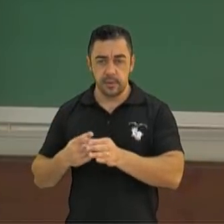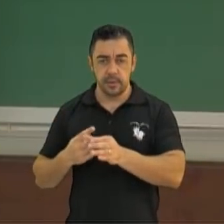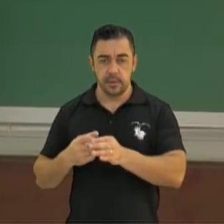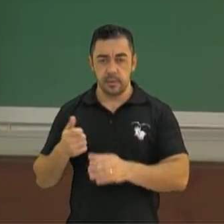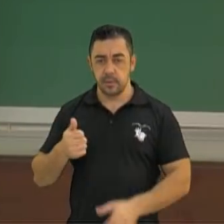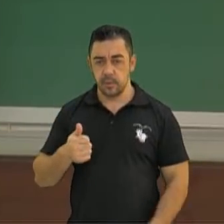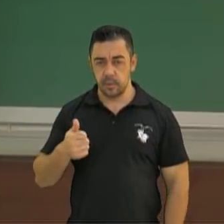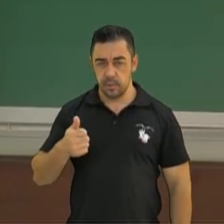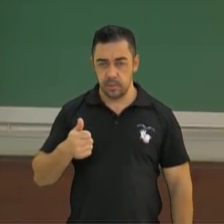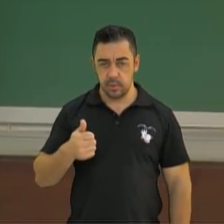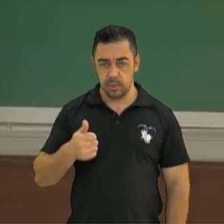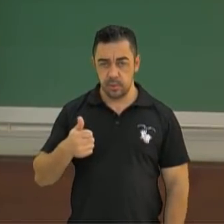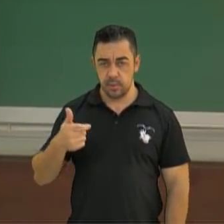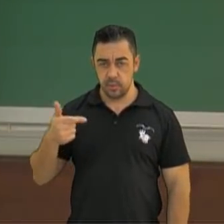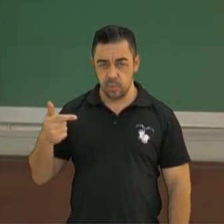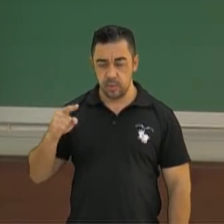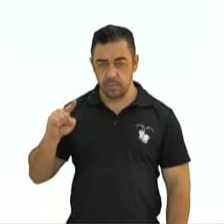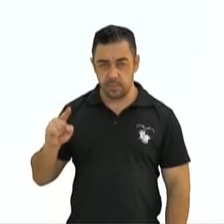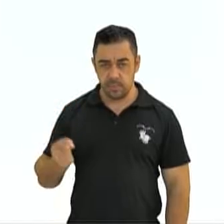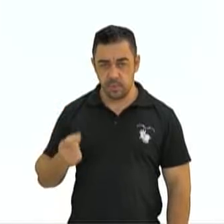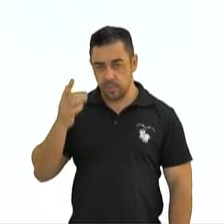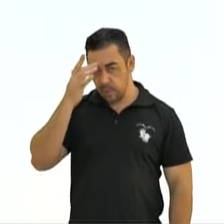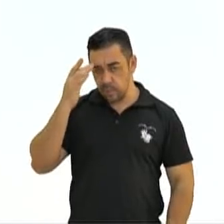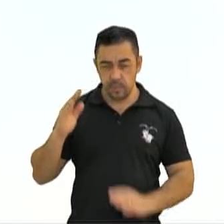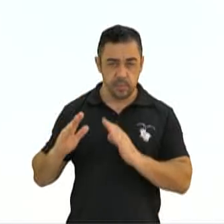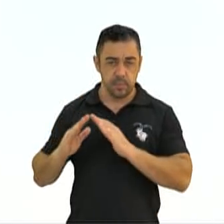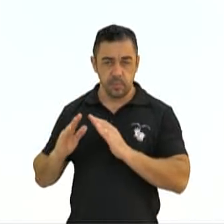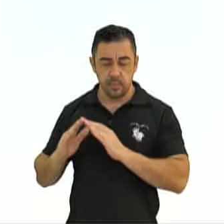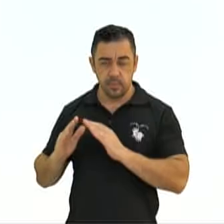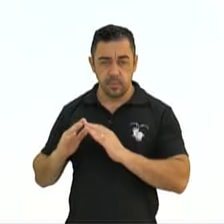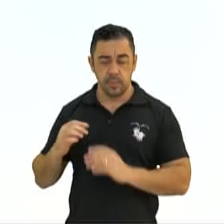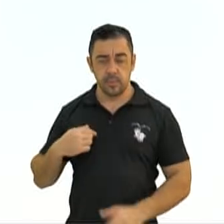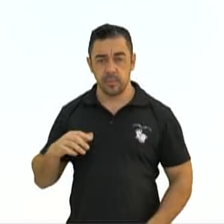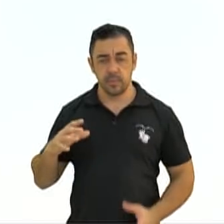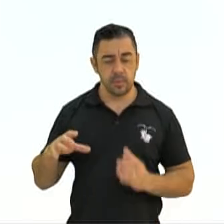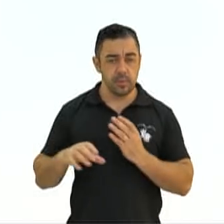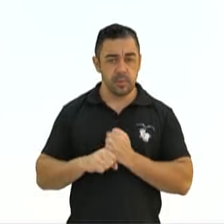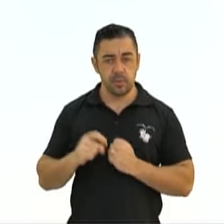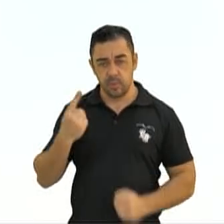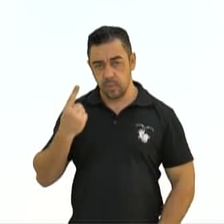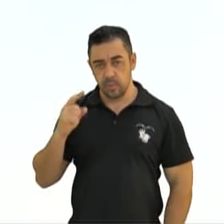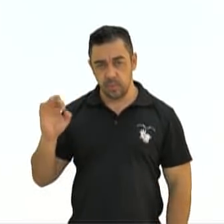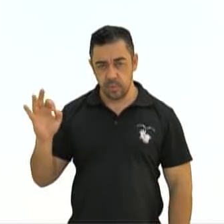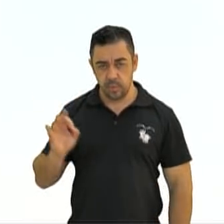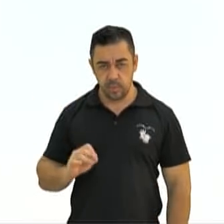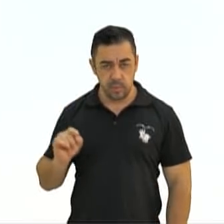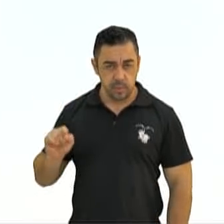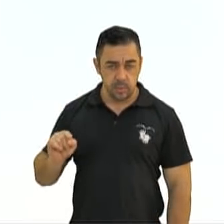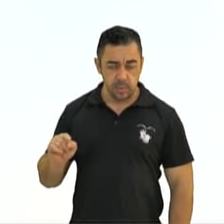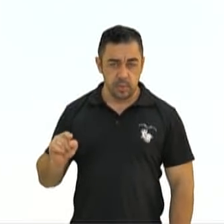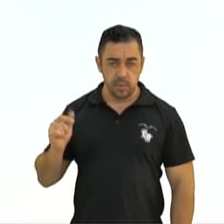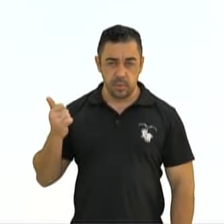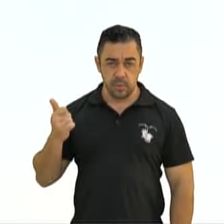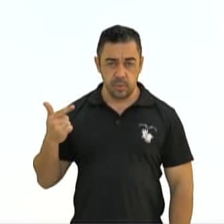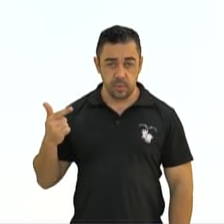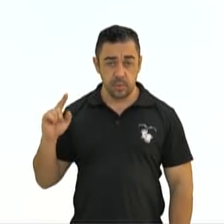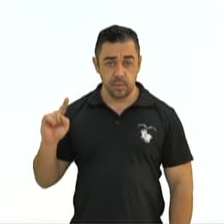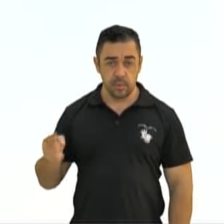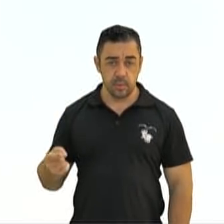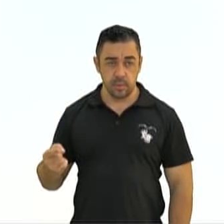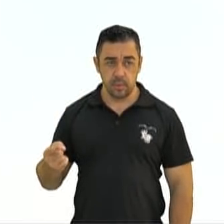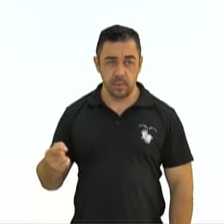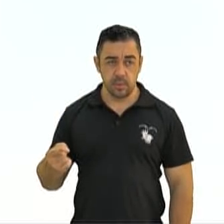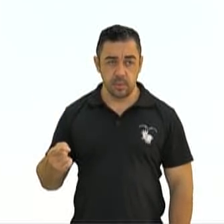12%, se a cidade tem 12 mil habitantes e eu for calcular 1% desses 12 mil